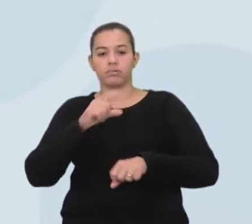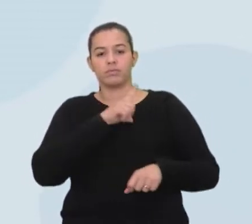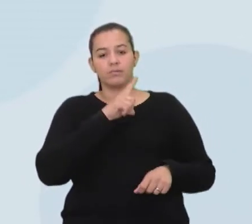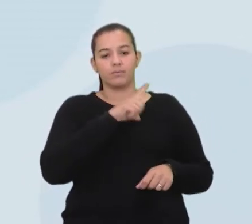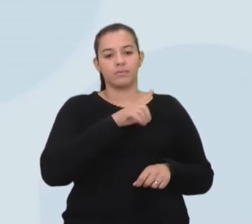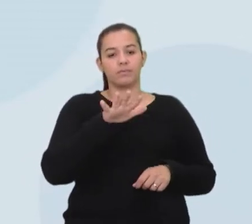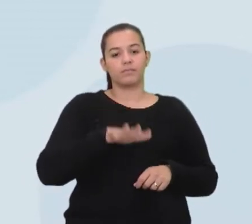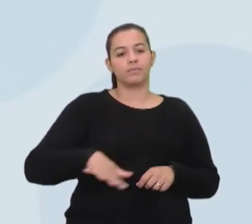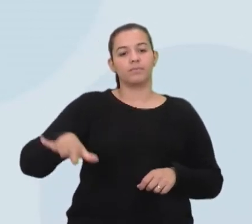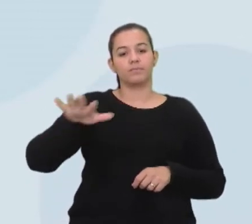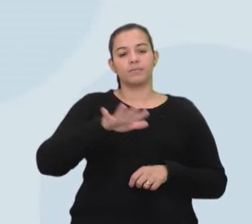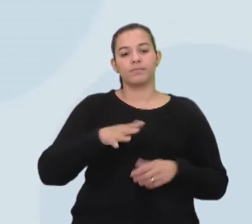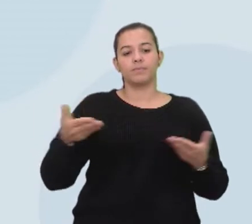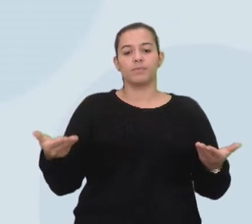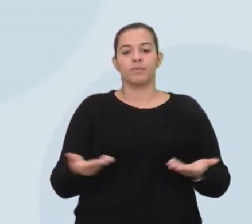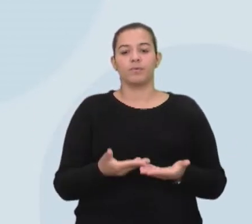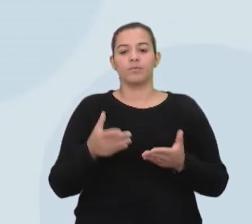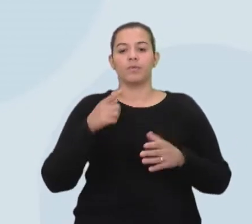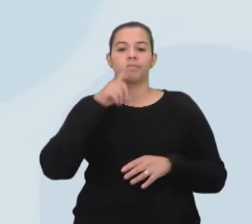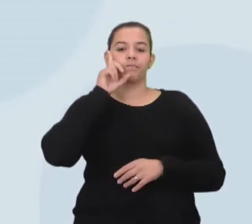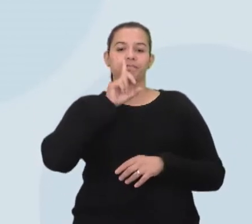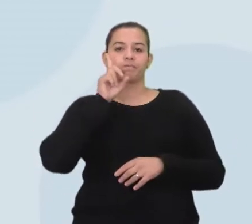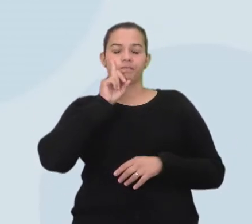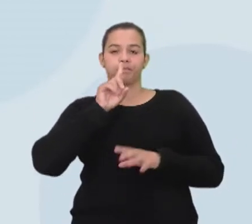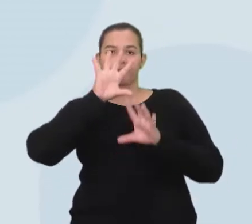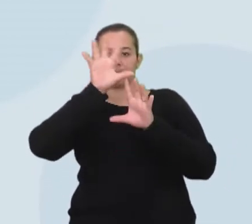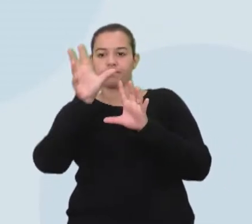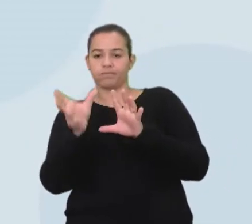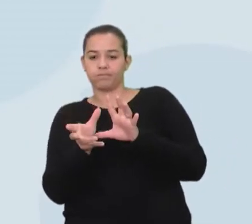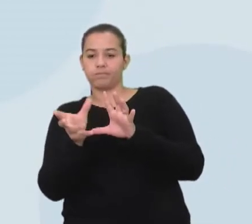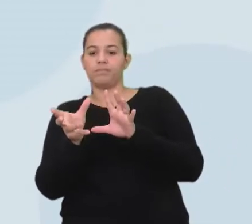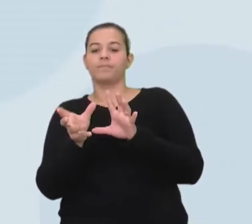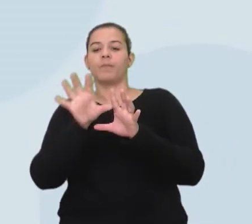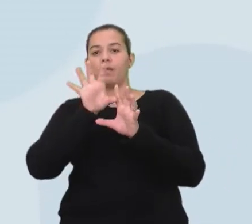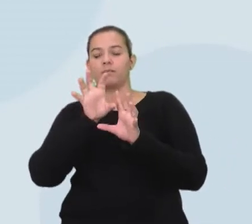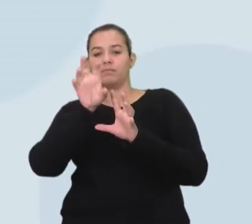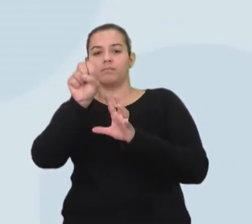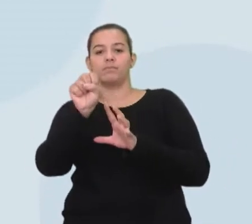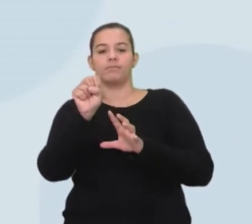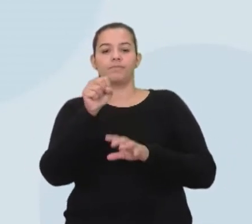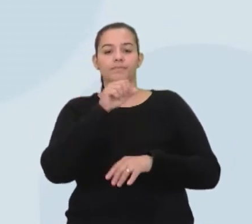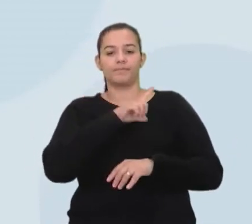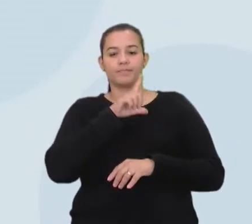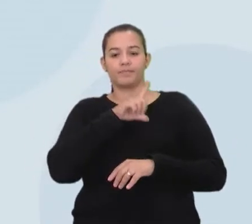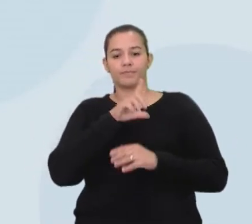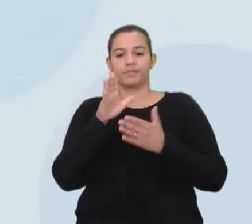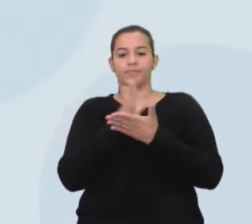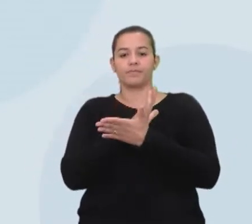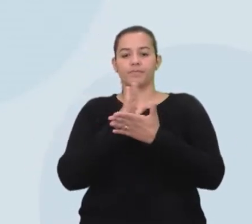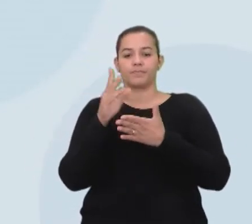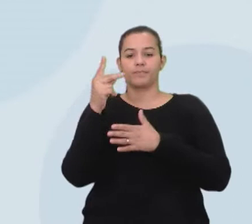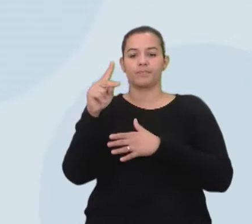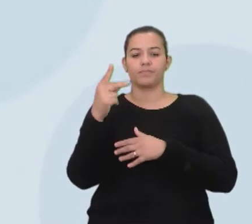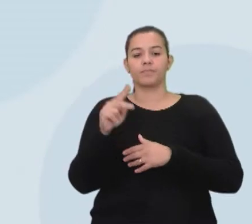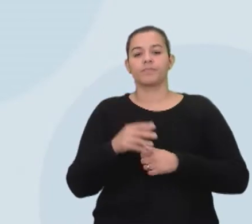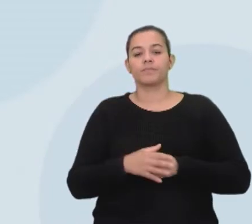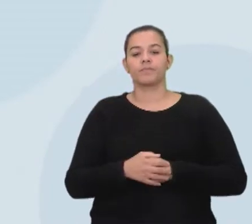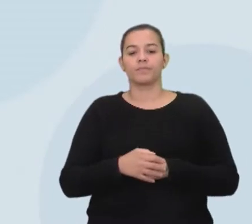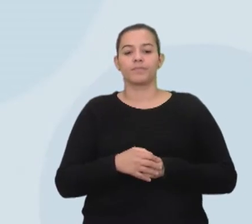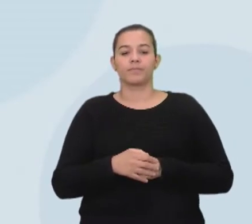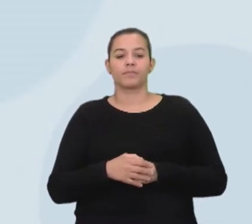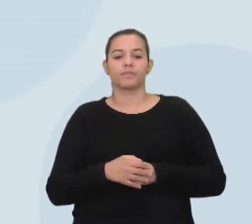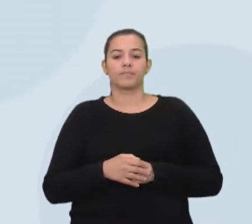costa leste dos atuais Estados Unidos da América, que eram chamadas aí por eles e pelos próprios colonos de